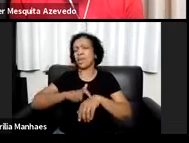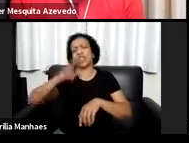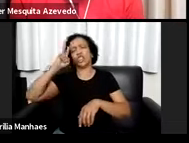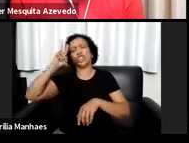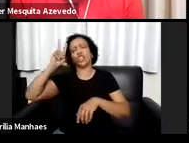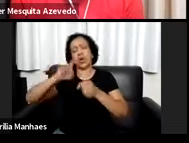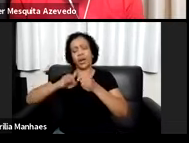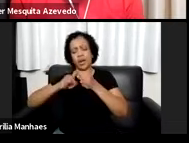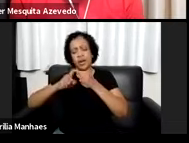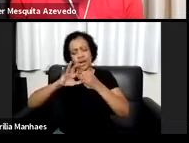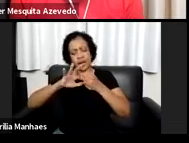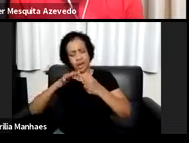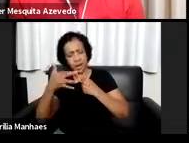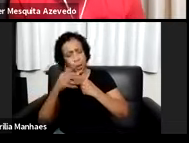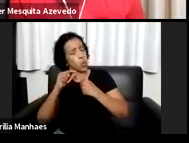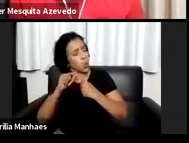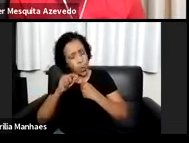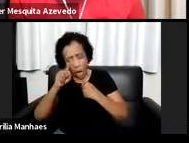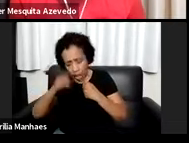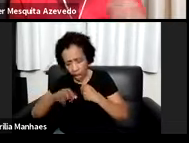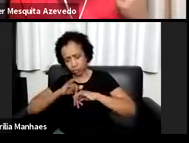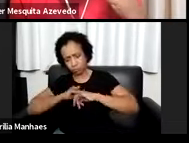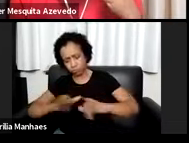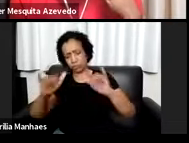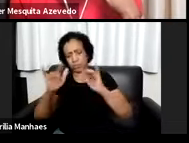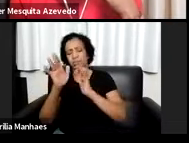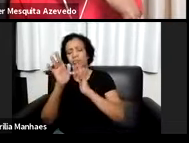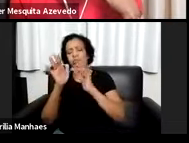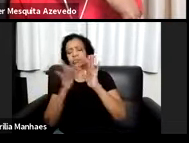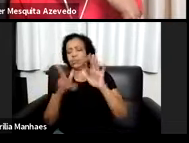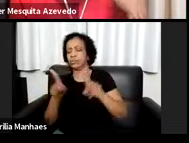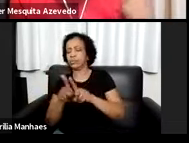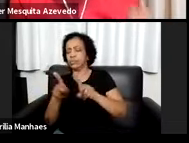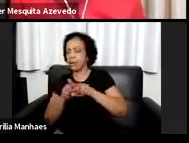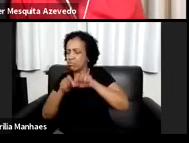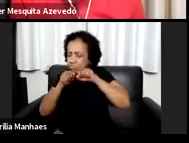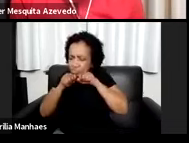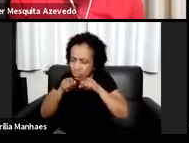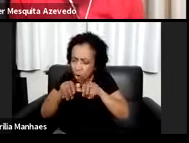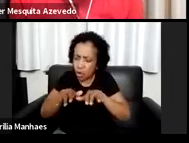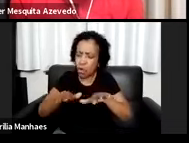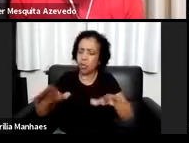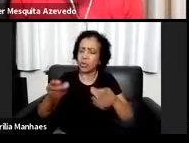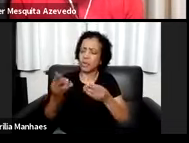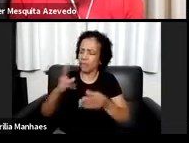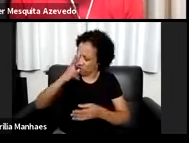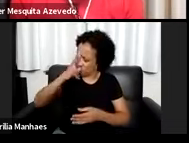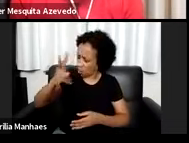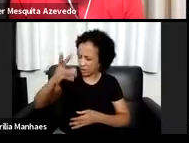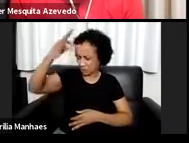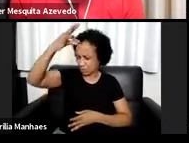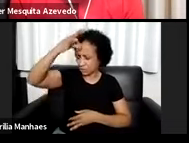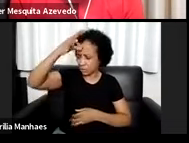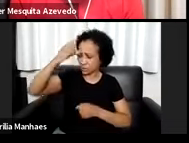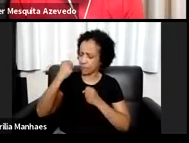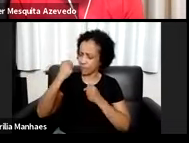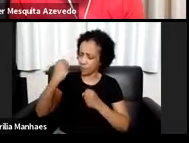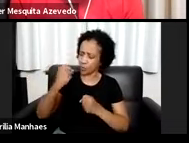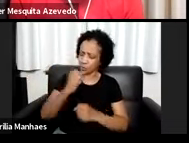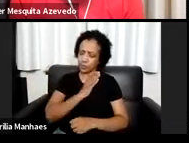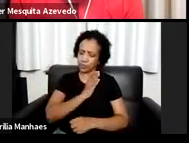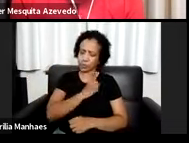Levanta pessoas, desperta pessoas, fortalece pessoas, Senhor, e que o teu Espírito Santo nos guie, nos lidere nisso. Ó